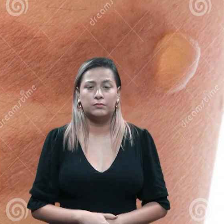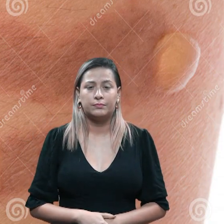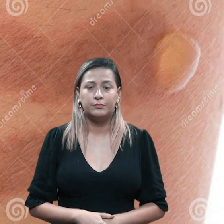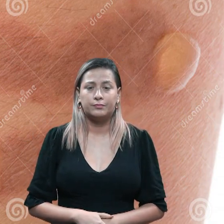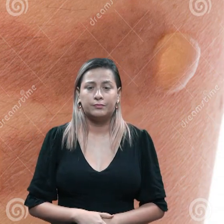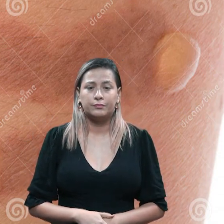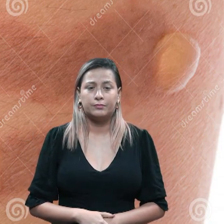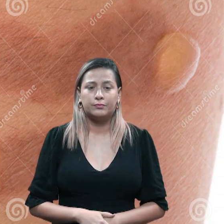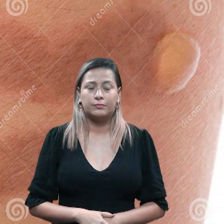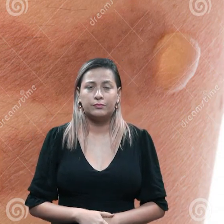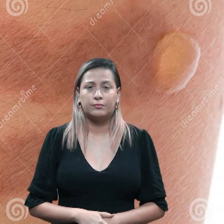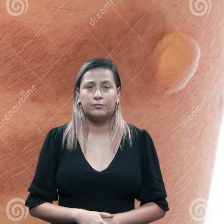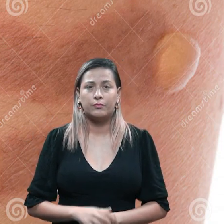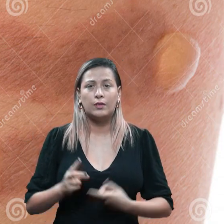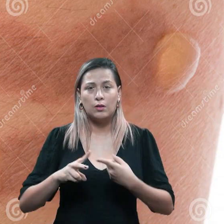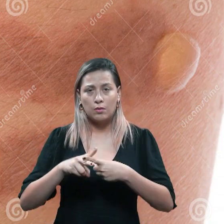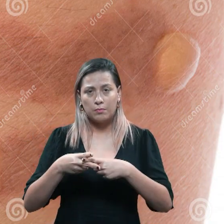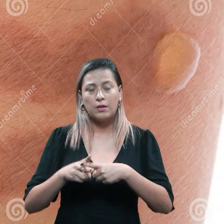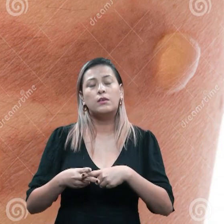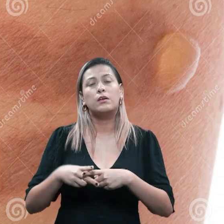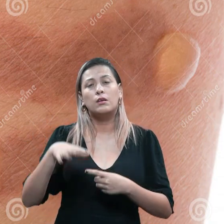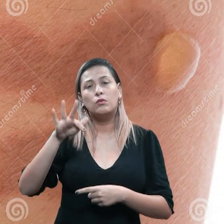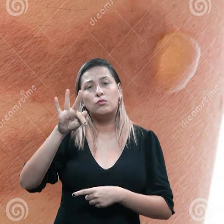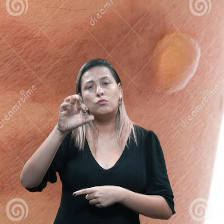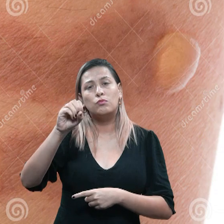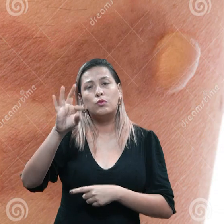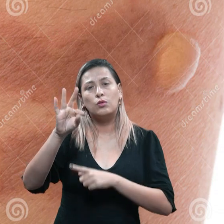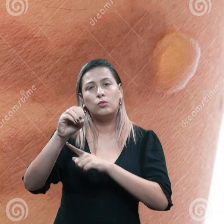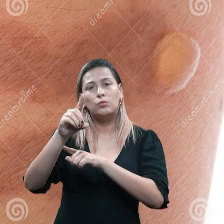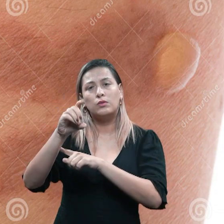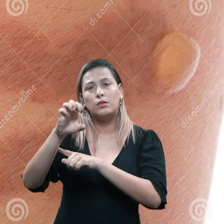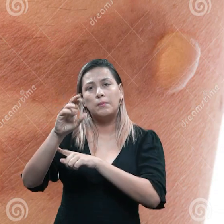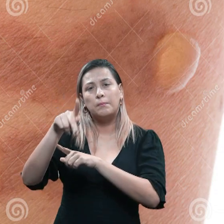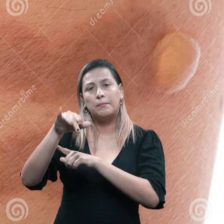pelo aparelho de fotodepilação.